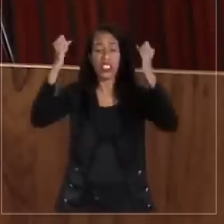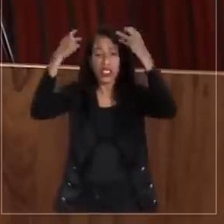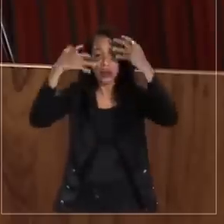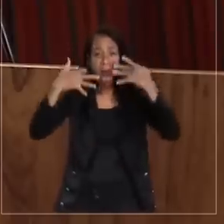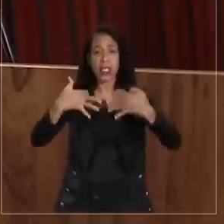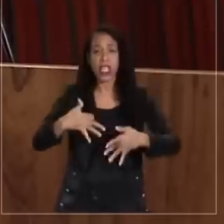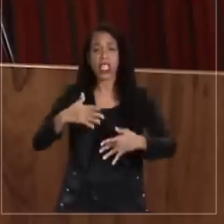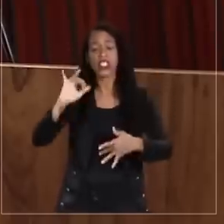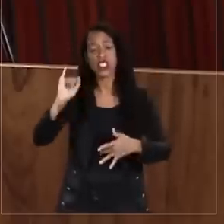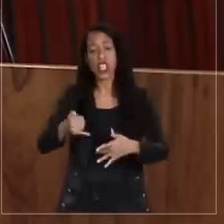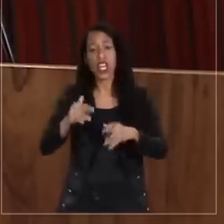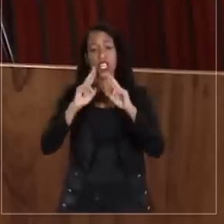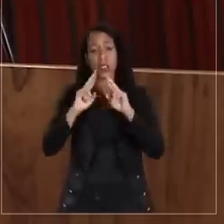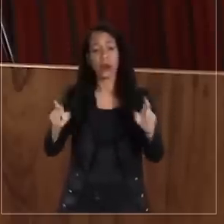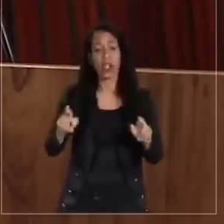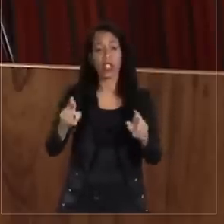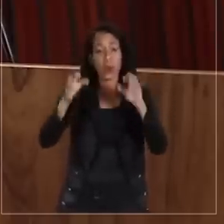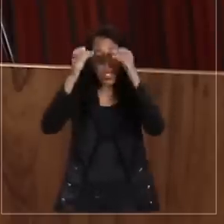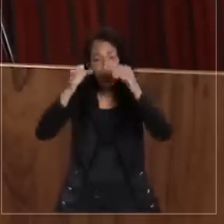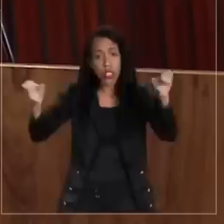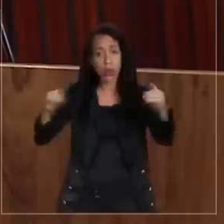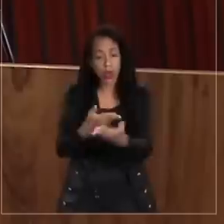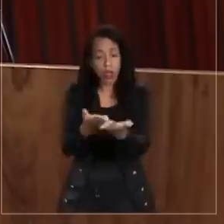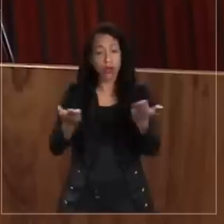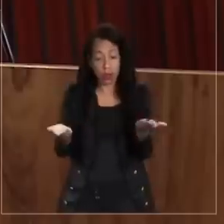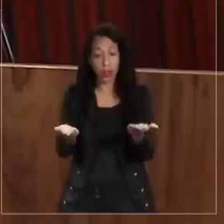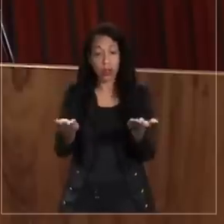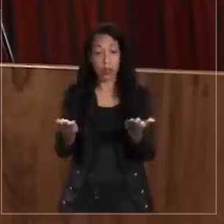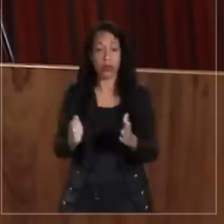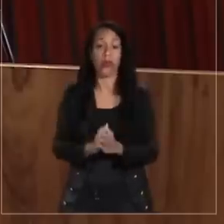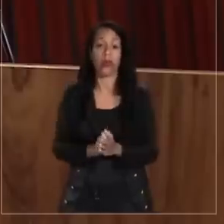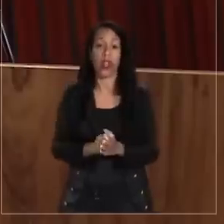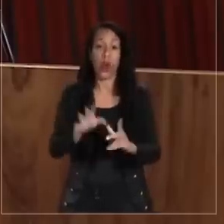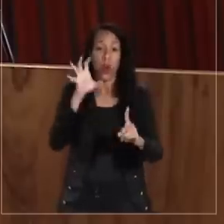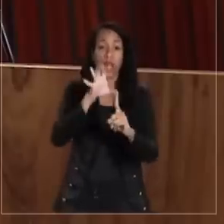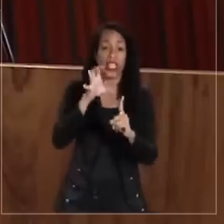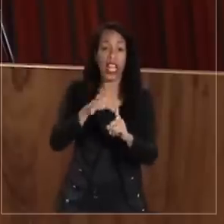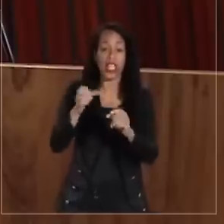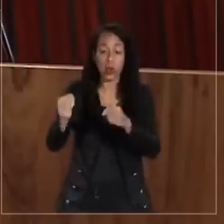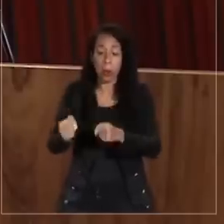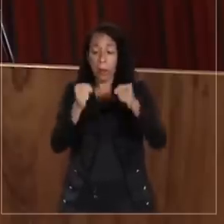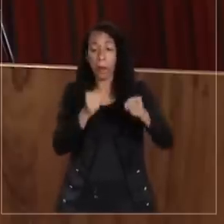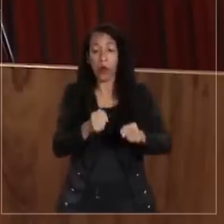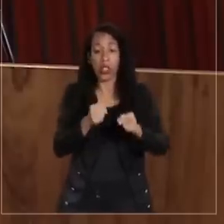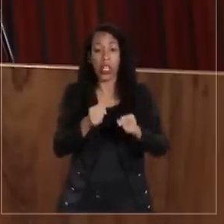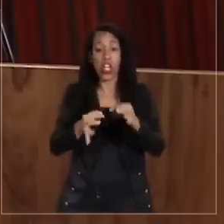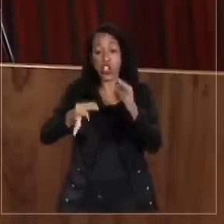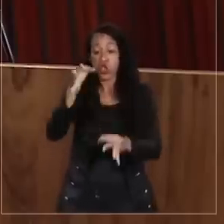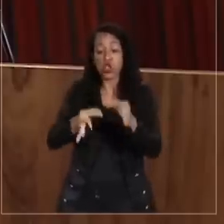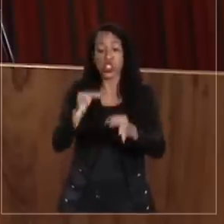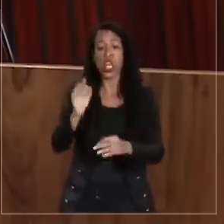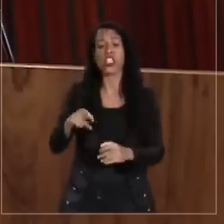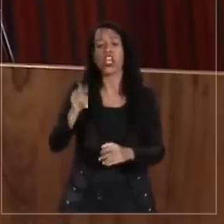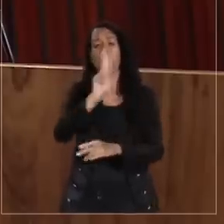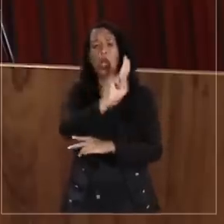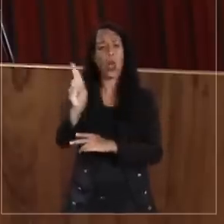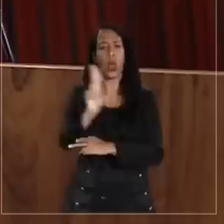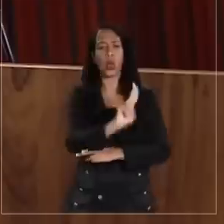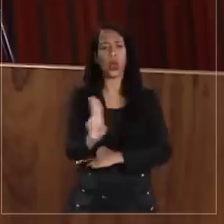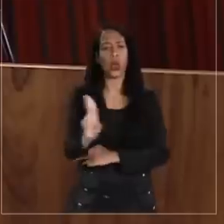profundamente refutadas por este Tribunal Superior Eleitoral. Os ataques ao Poder Judiciário se deram com